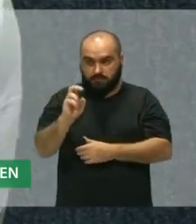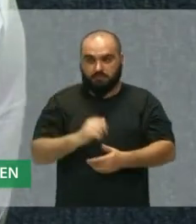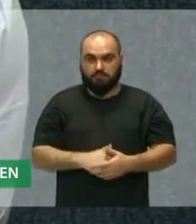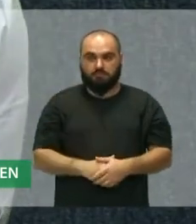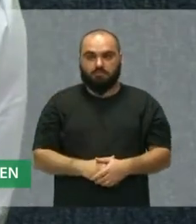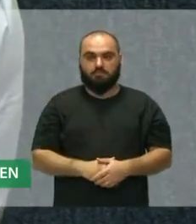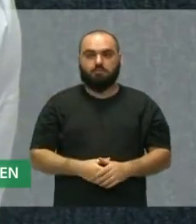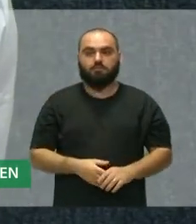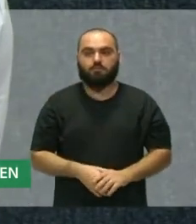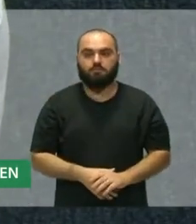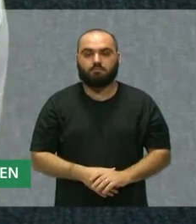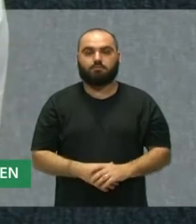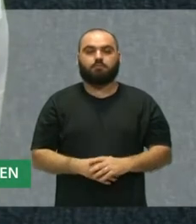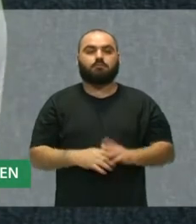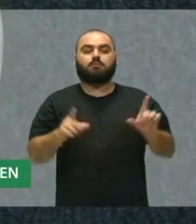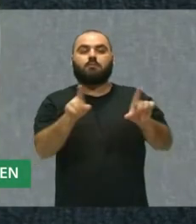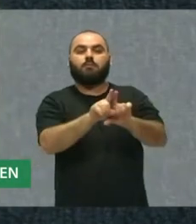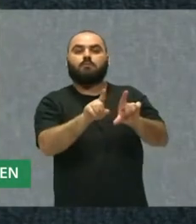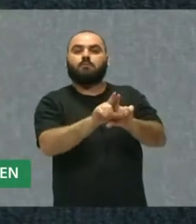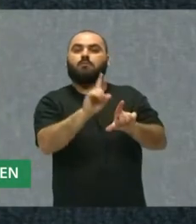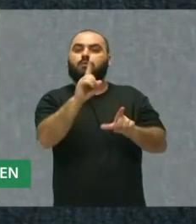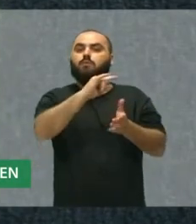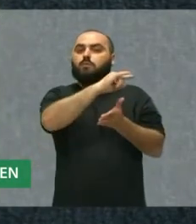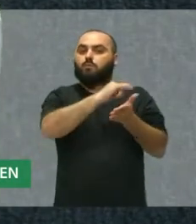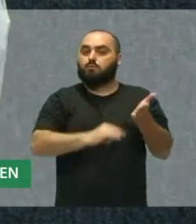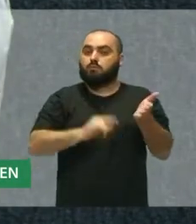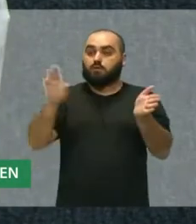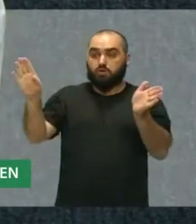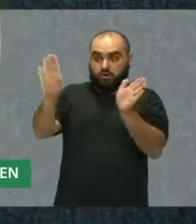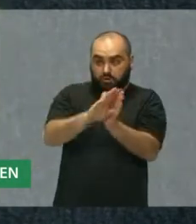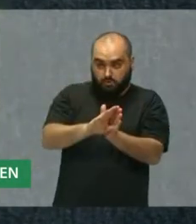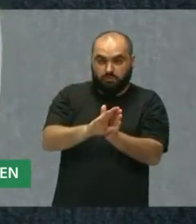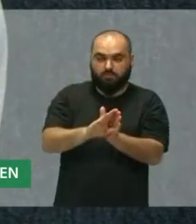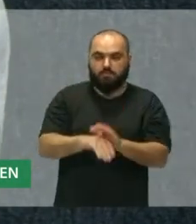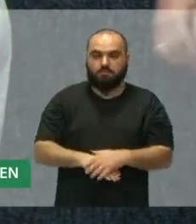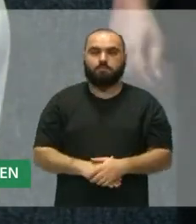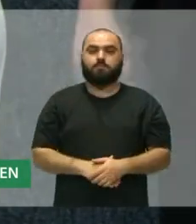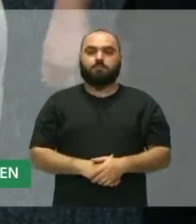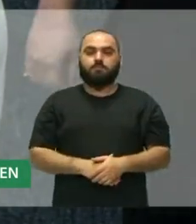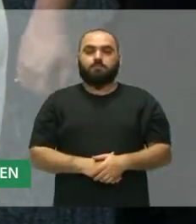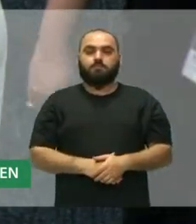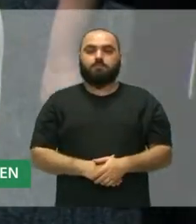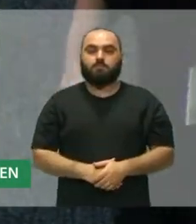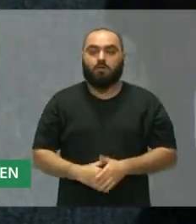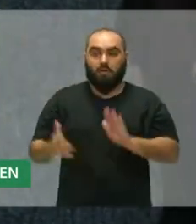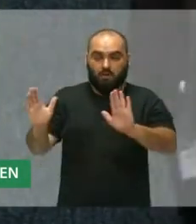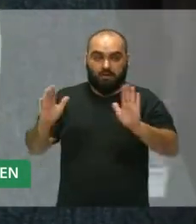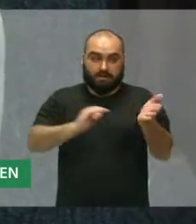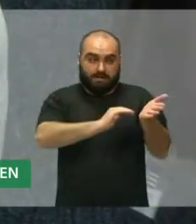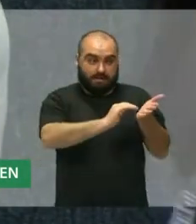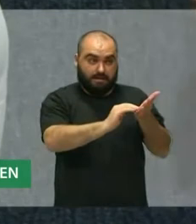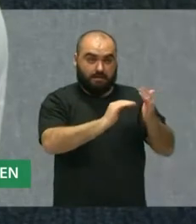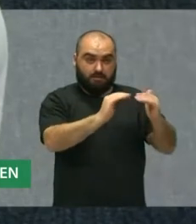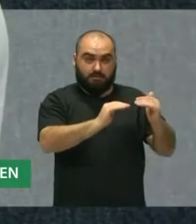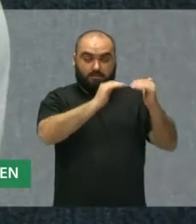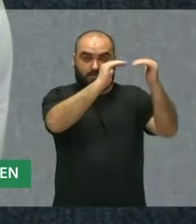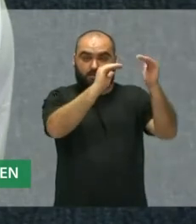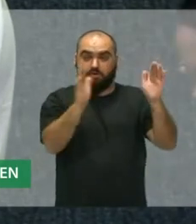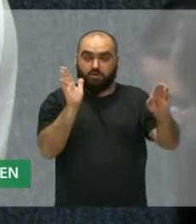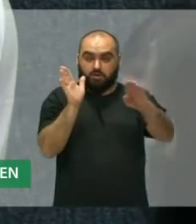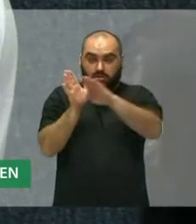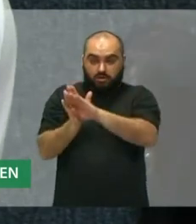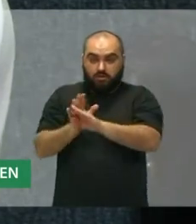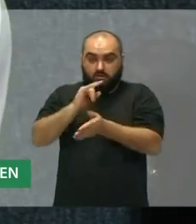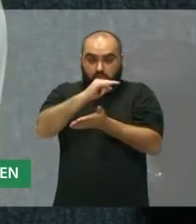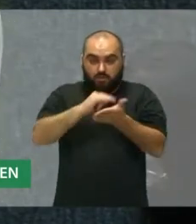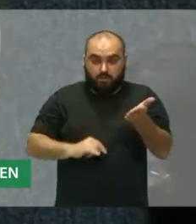correção. Eu queria colocar aqui um documento que nós recebemos. Quando recebe, a Secretaria Executiva do Comusa recebe um documento, ele